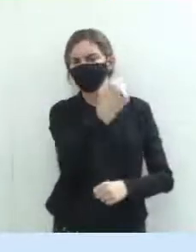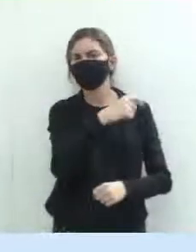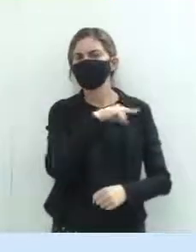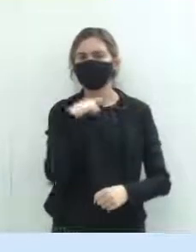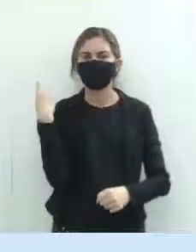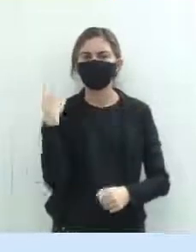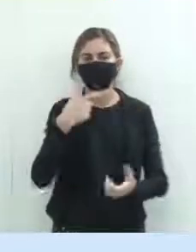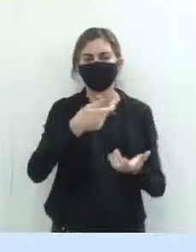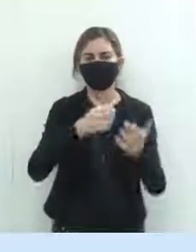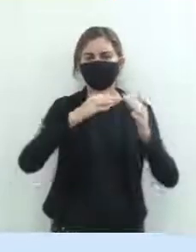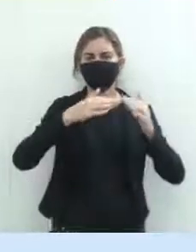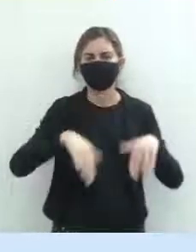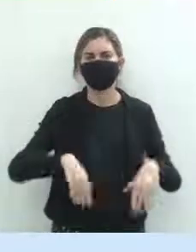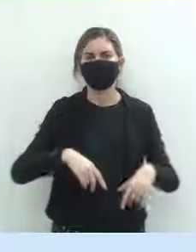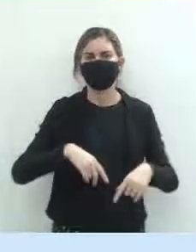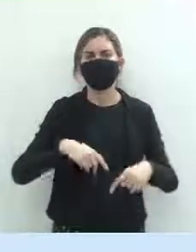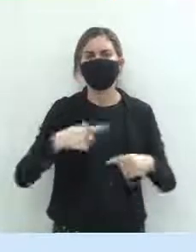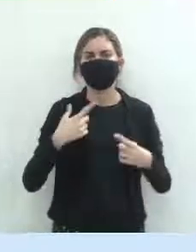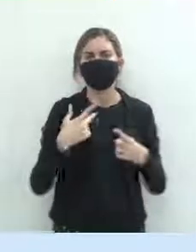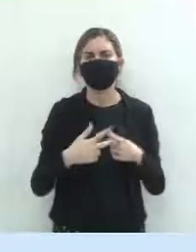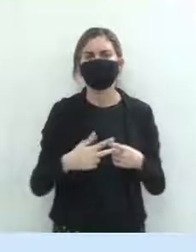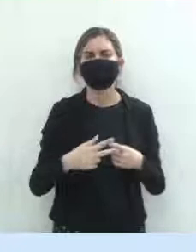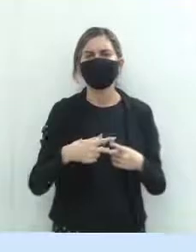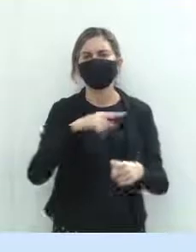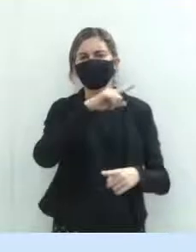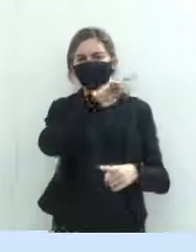ele quebrou o princípio ético